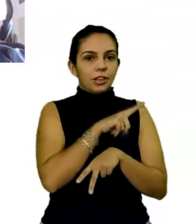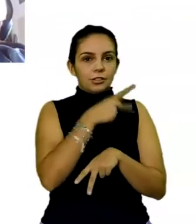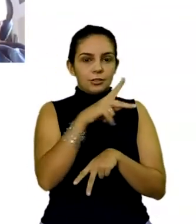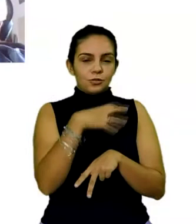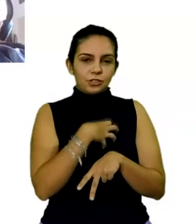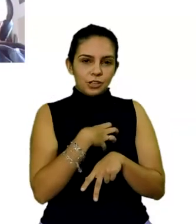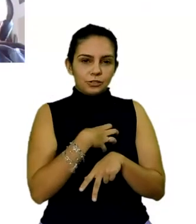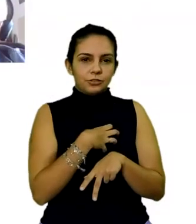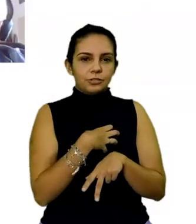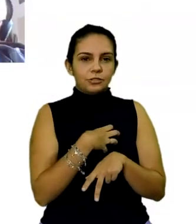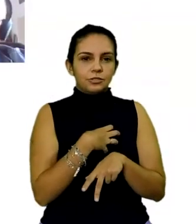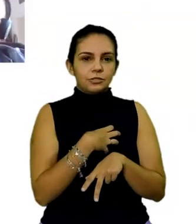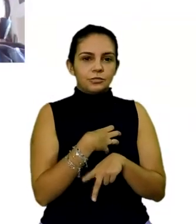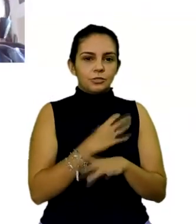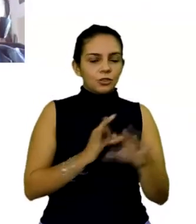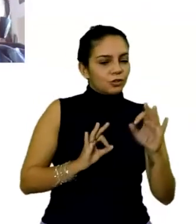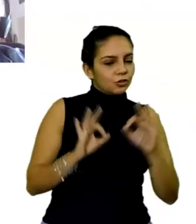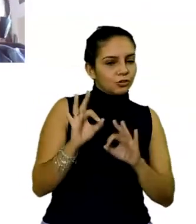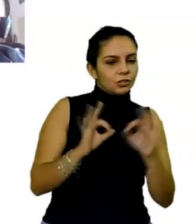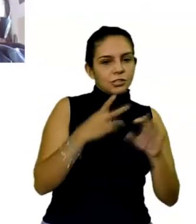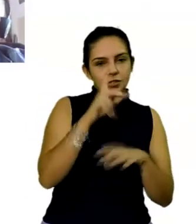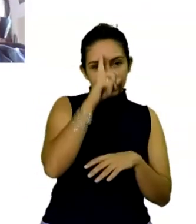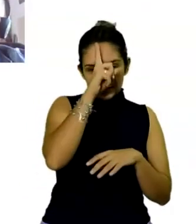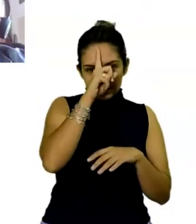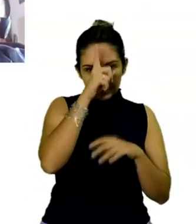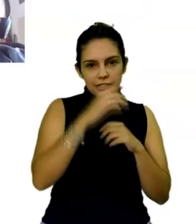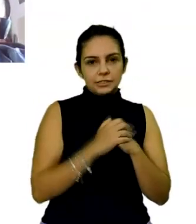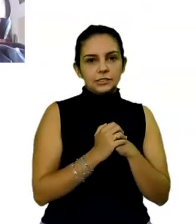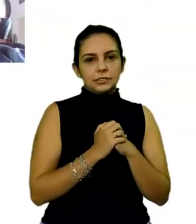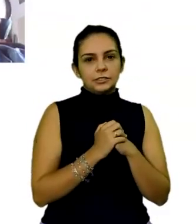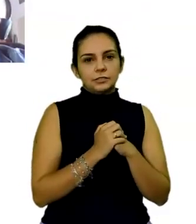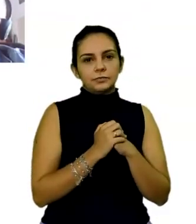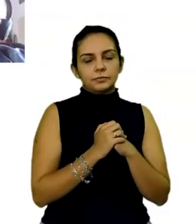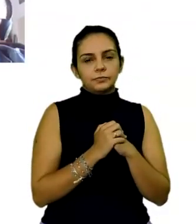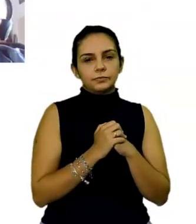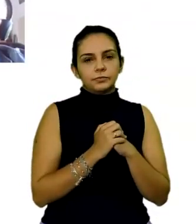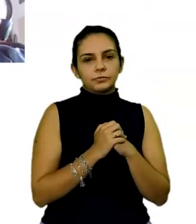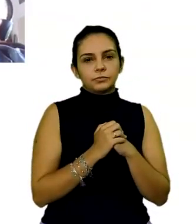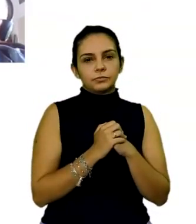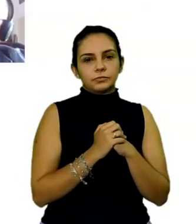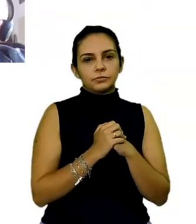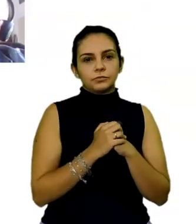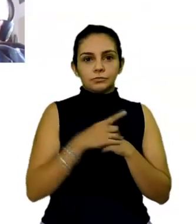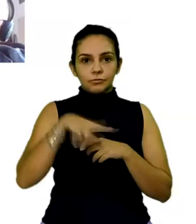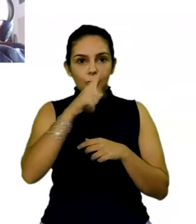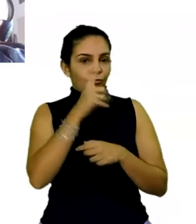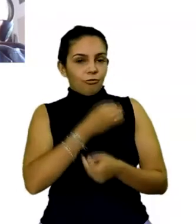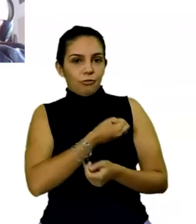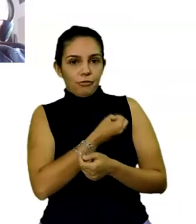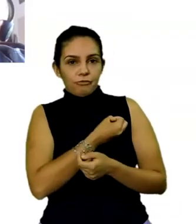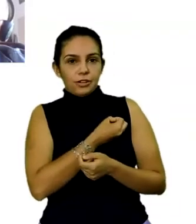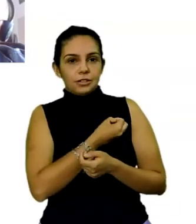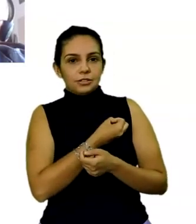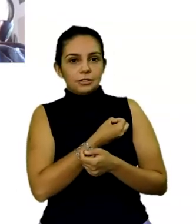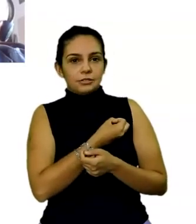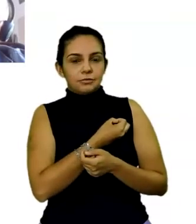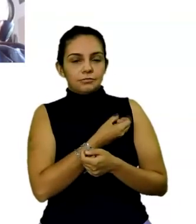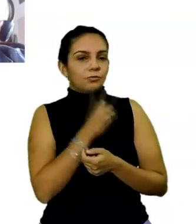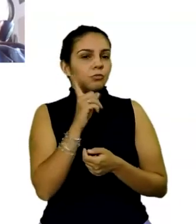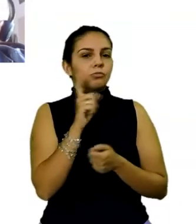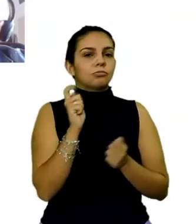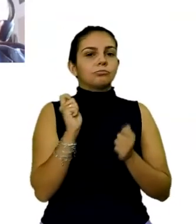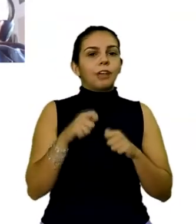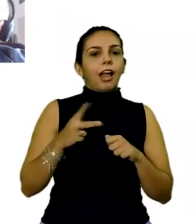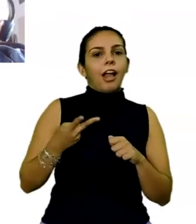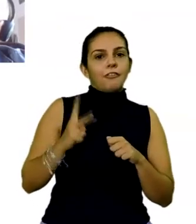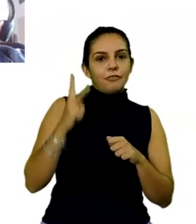seu jeitinho de organizar as suas ideias. Então, acho que sem essa vivência não seria